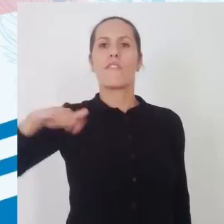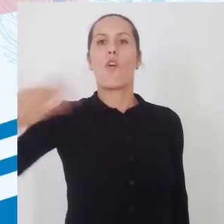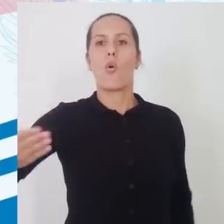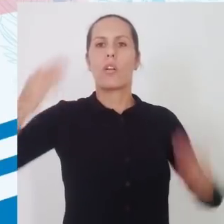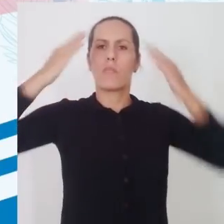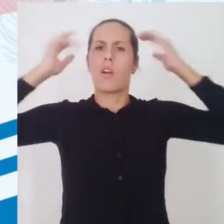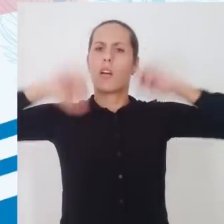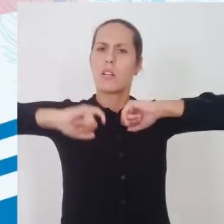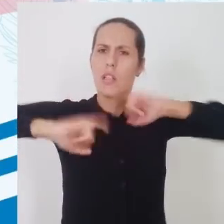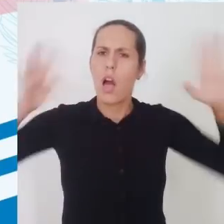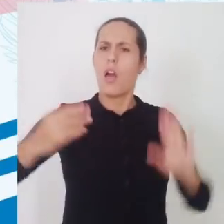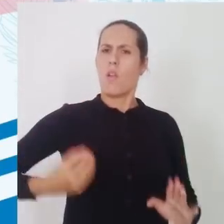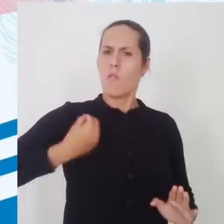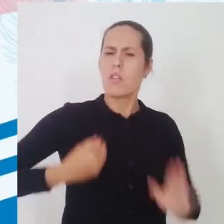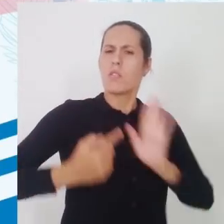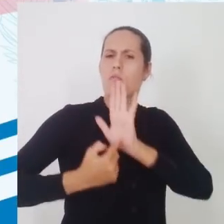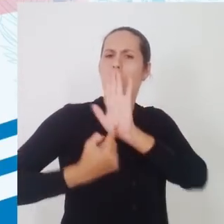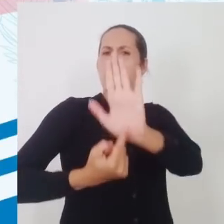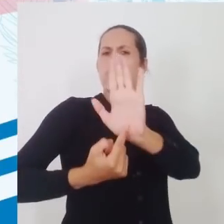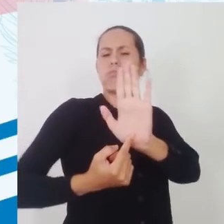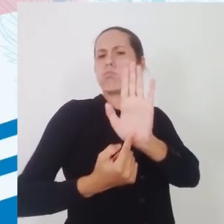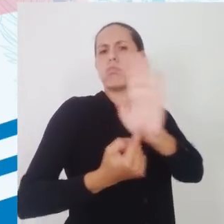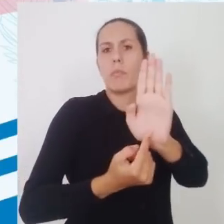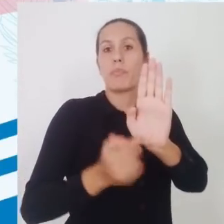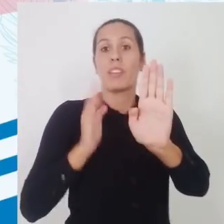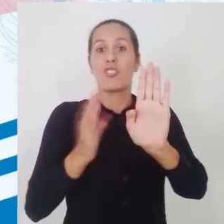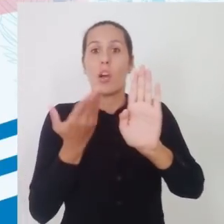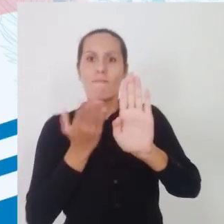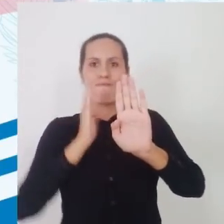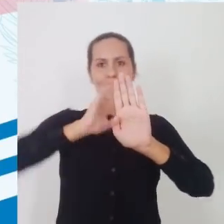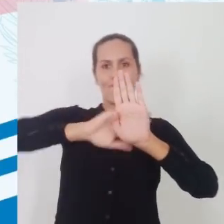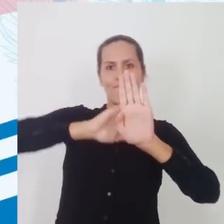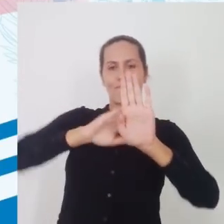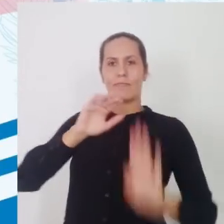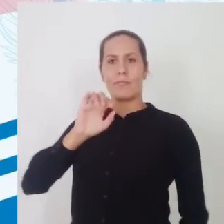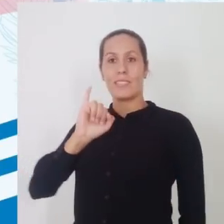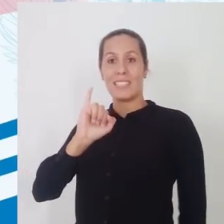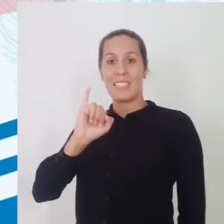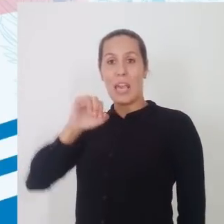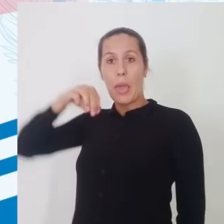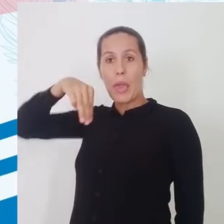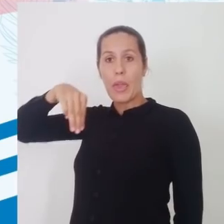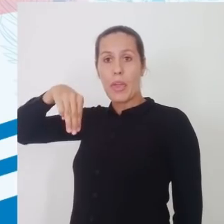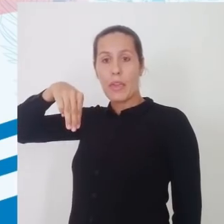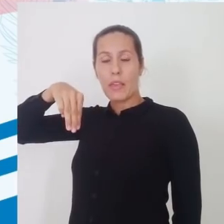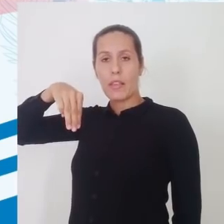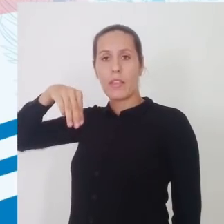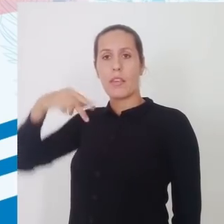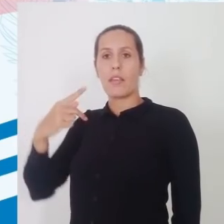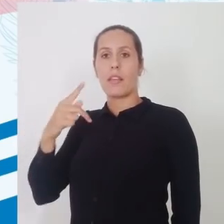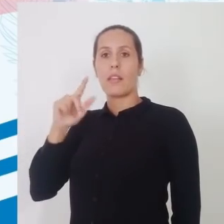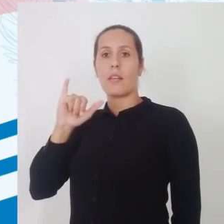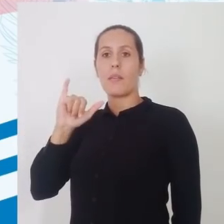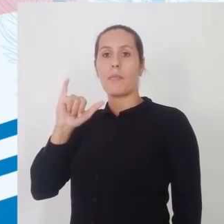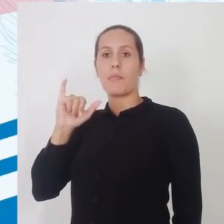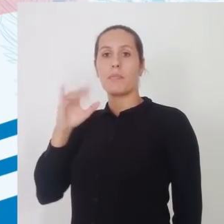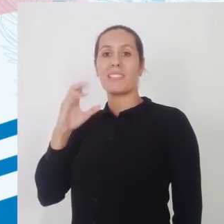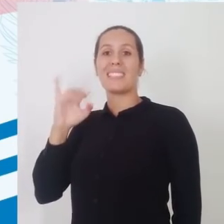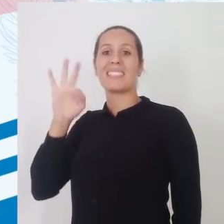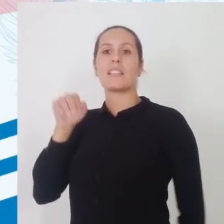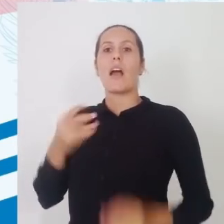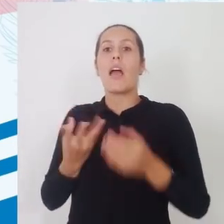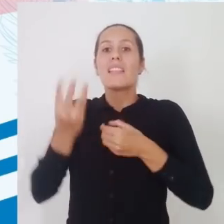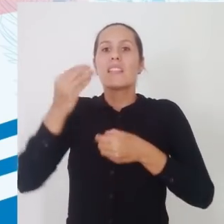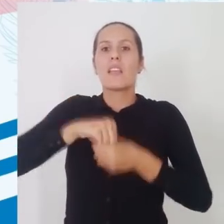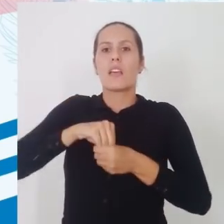para vocês o que é que o Hugo Galeno pode ter, qual pode ter sido a intenção dele ao colocar duas metades tão distintas,